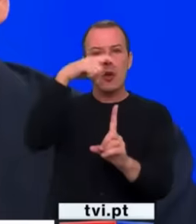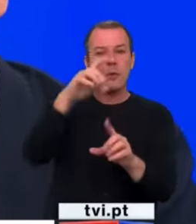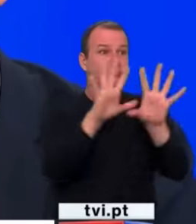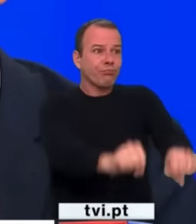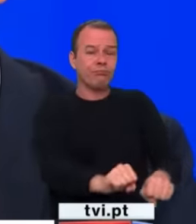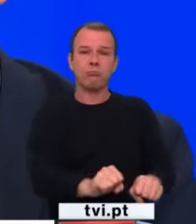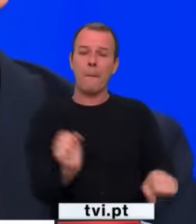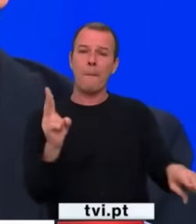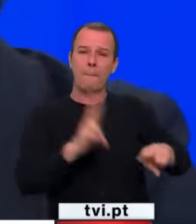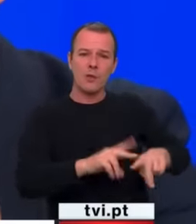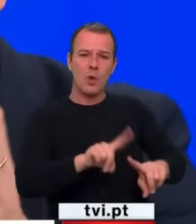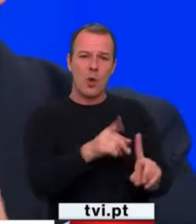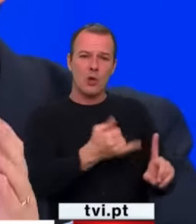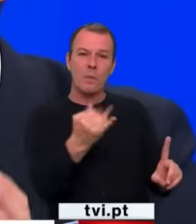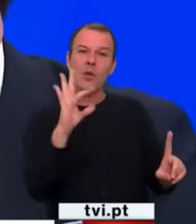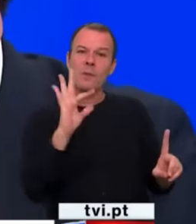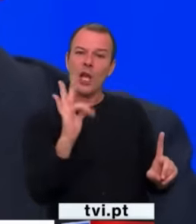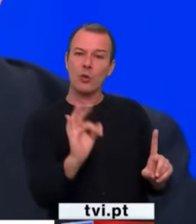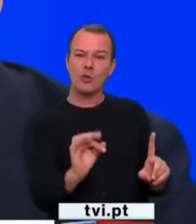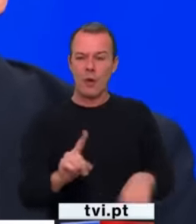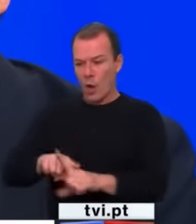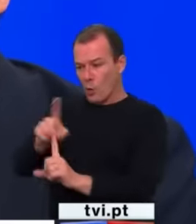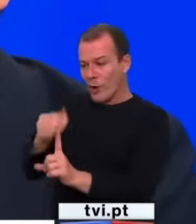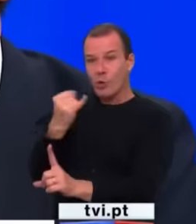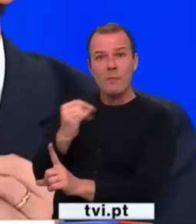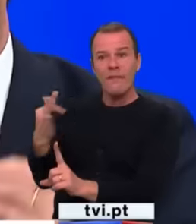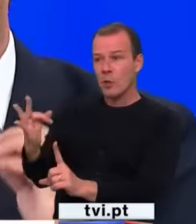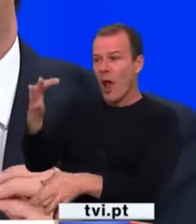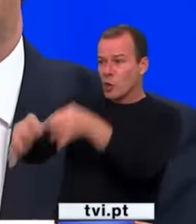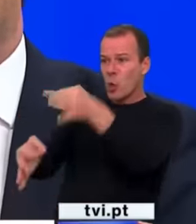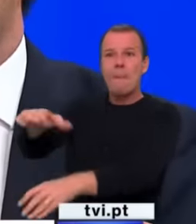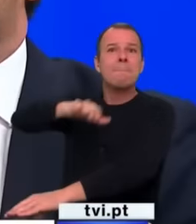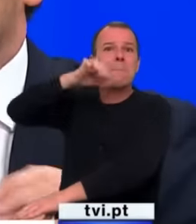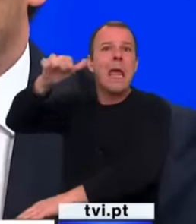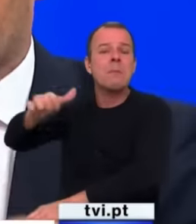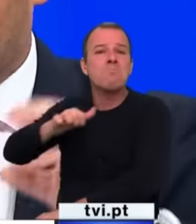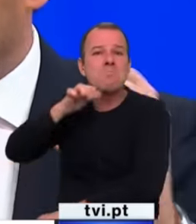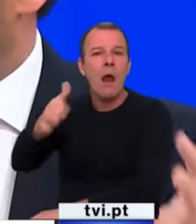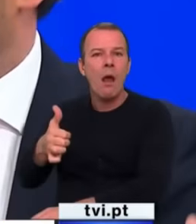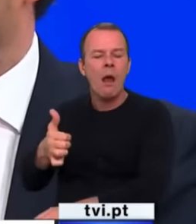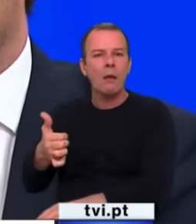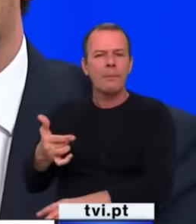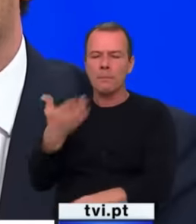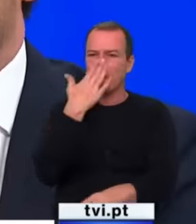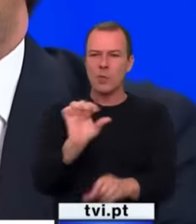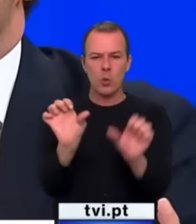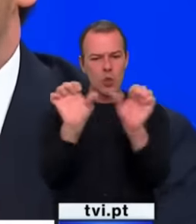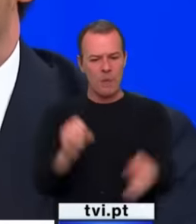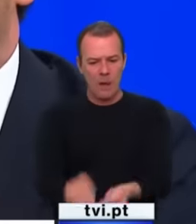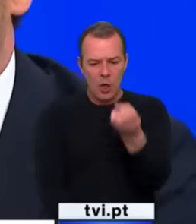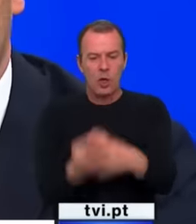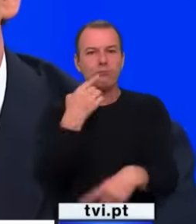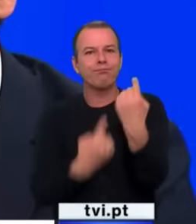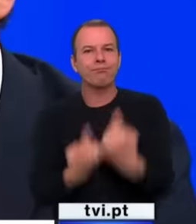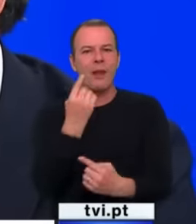novembro de 2014. Em 2024 ainda não foi a julgamento. Isto só se compreende com um sistema que parece que criou recursos à medida